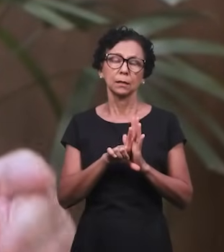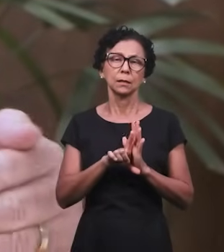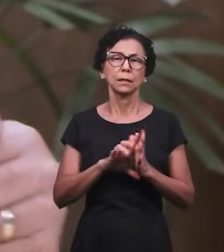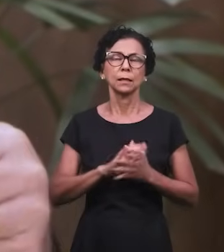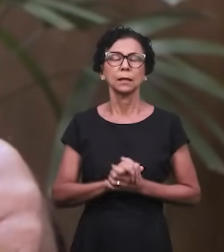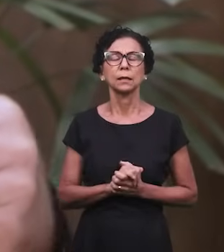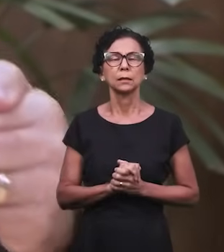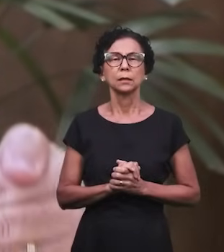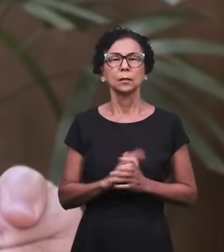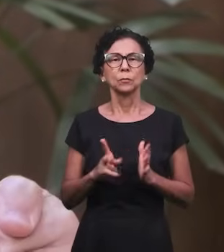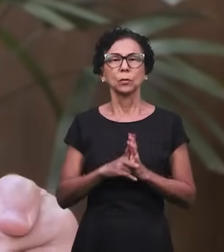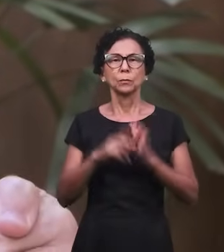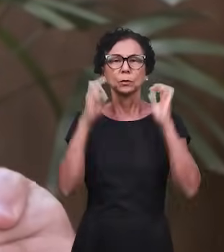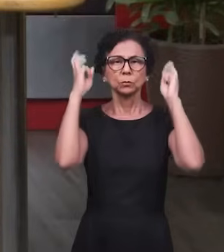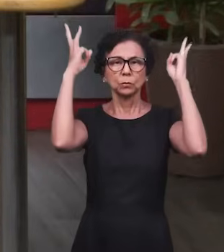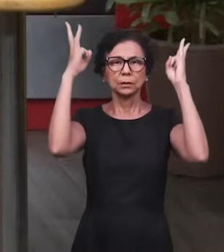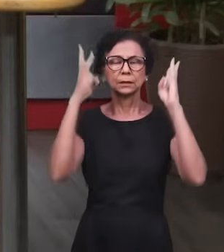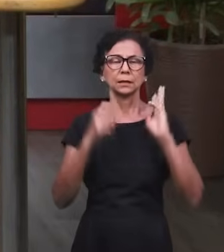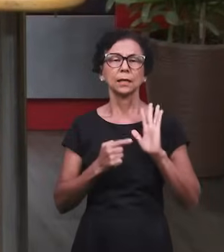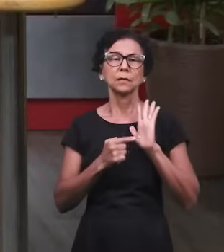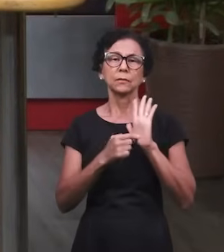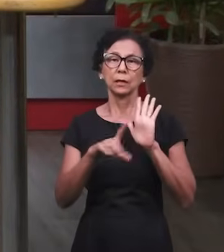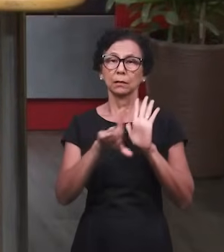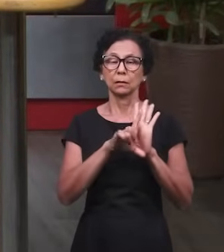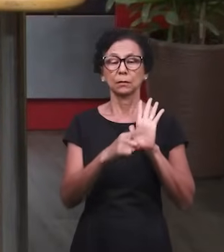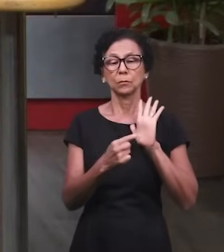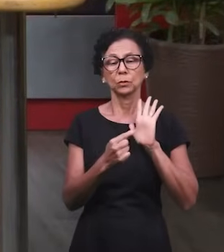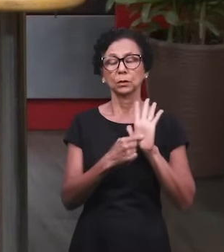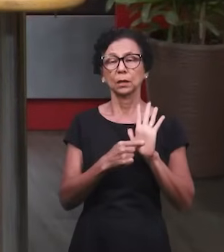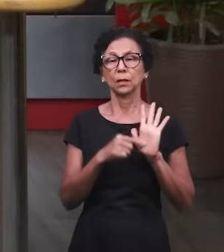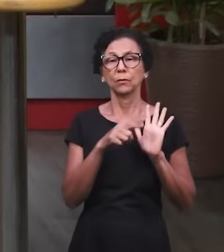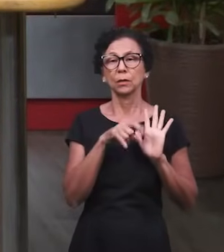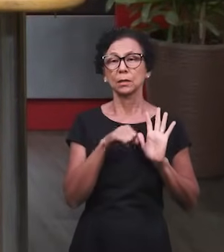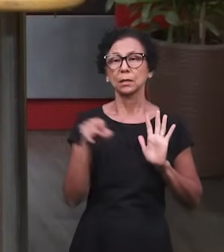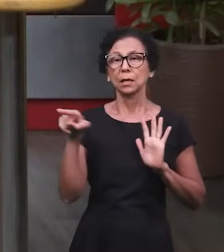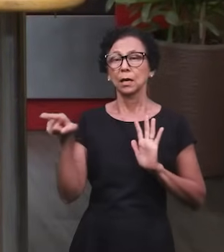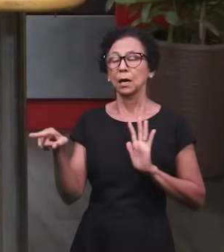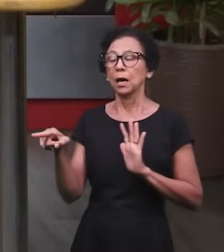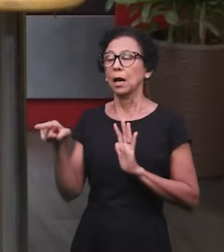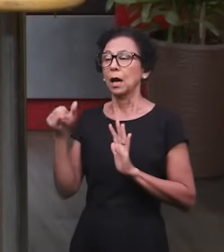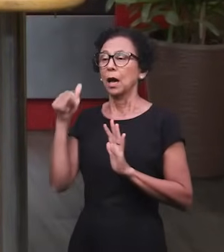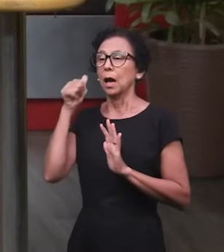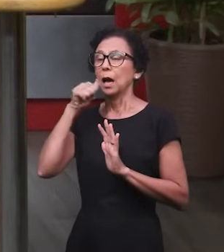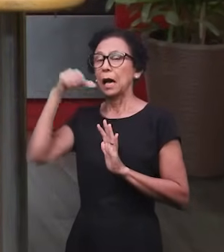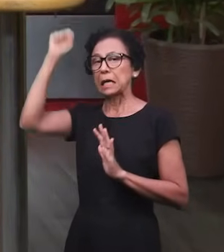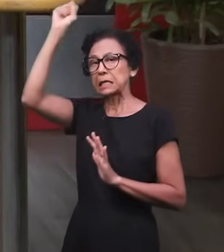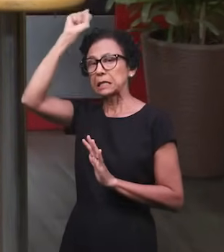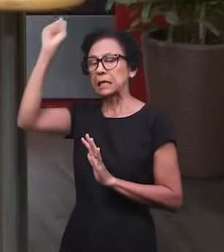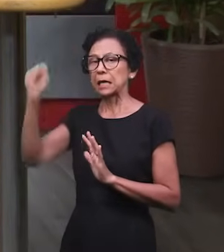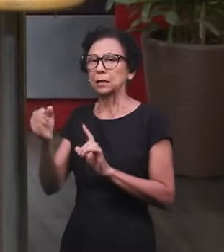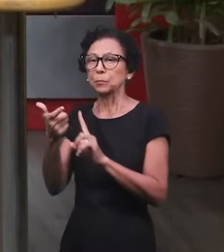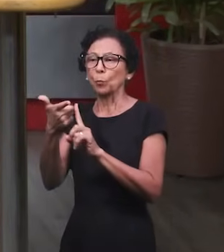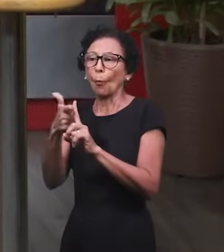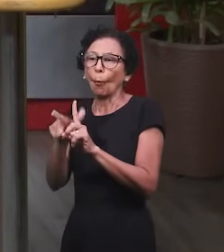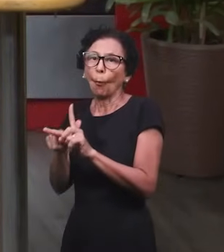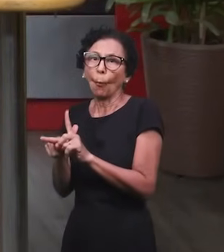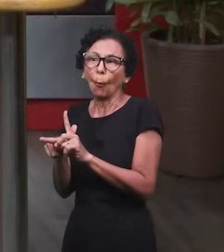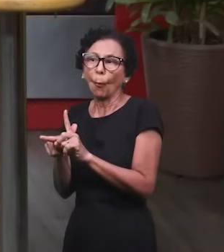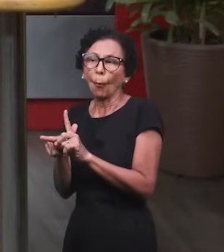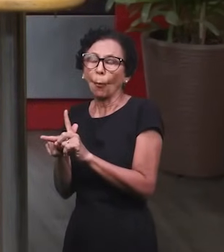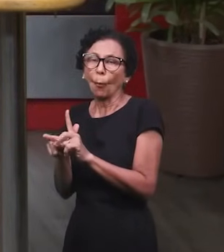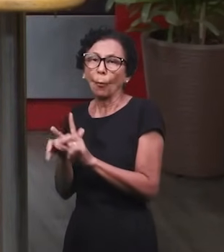podia gerar o marido ter um outro uma outra esposa mas Abraão ele podia ter resolvido pegando uma outra esposa